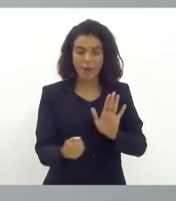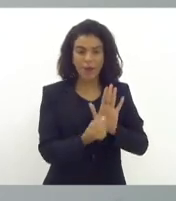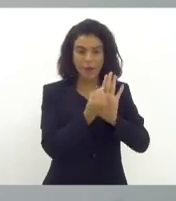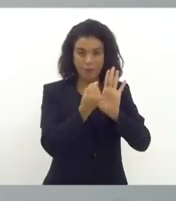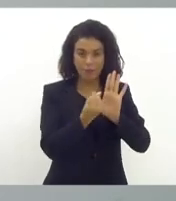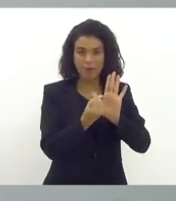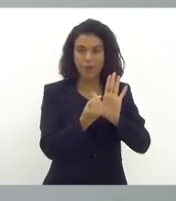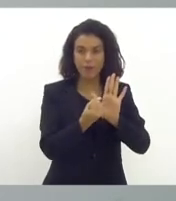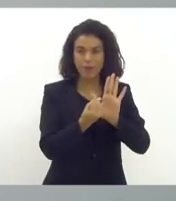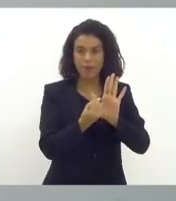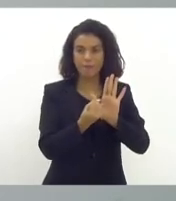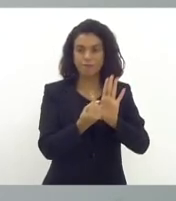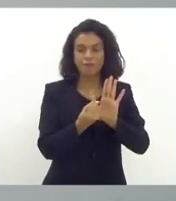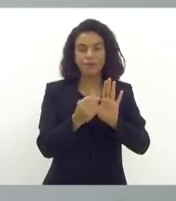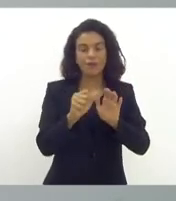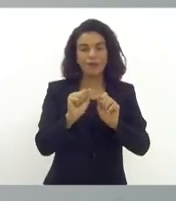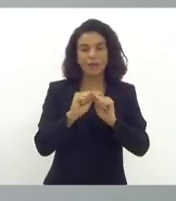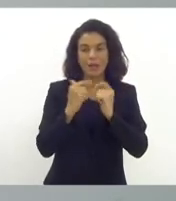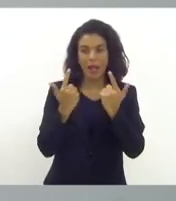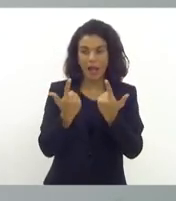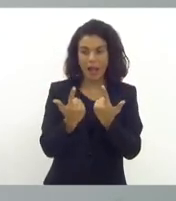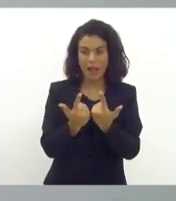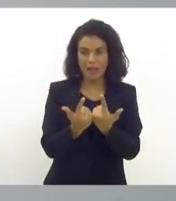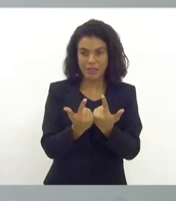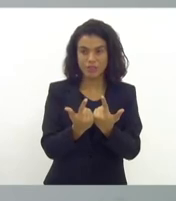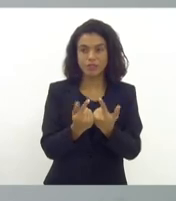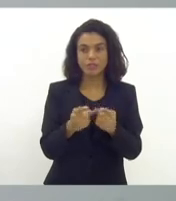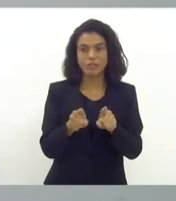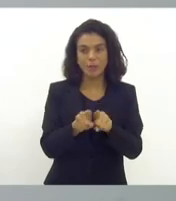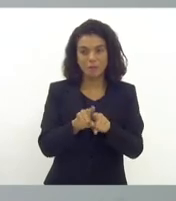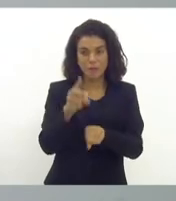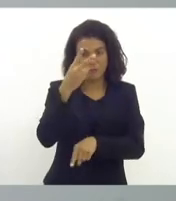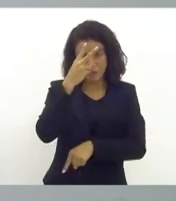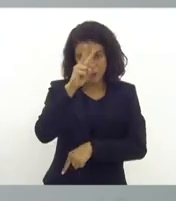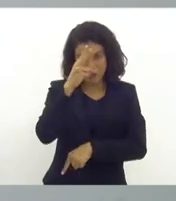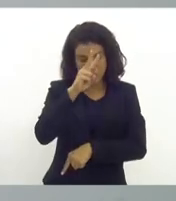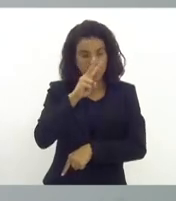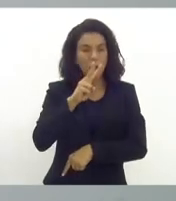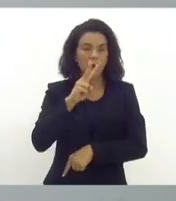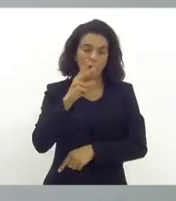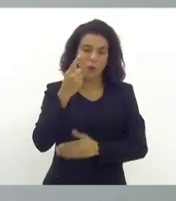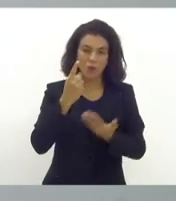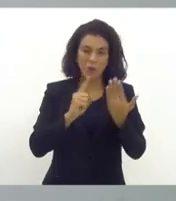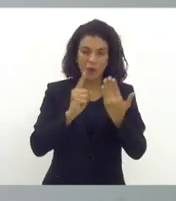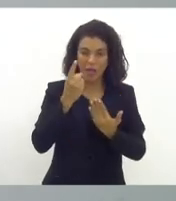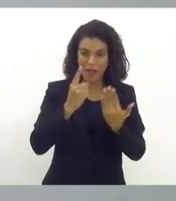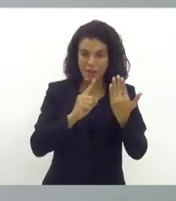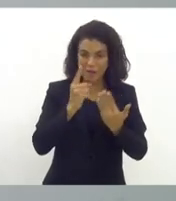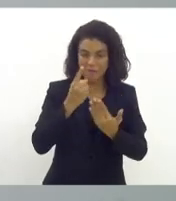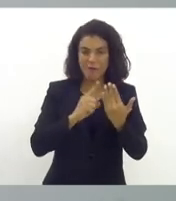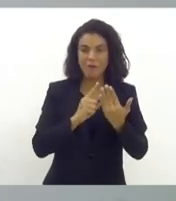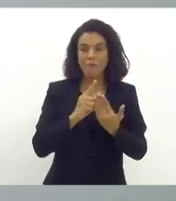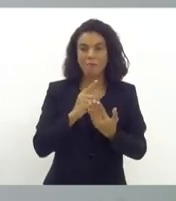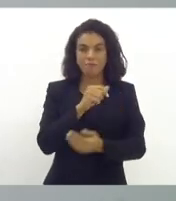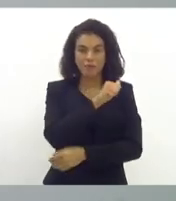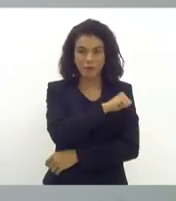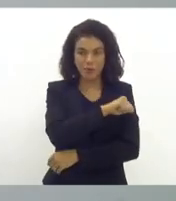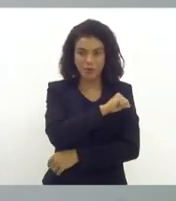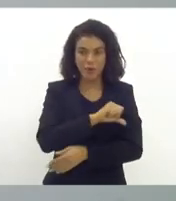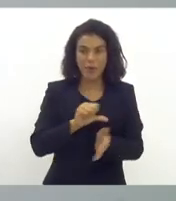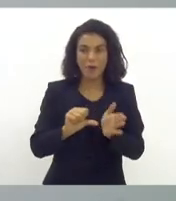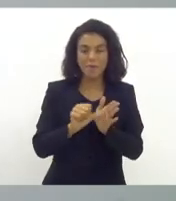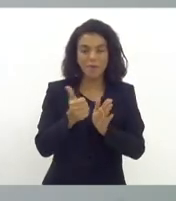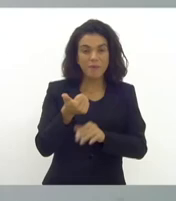para a história da leste do estado e para a história do Carnaval carioca É a primeira vez que nós fazemos uma audiência